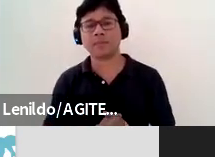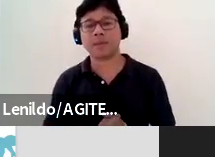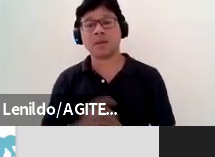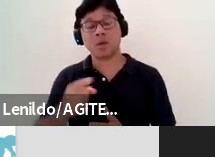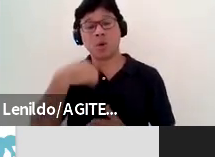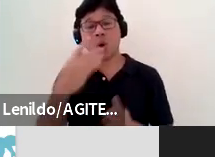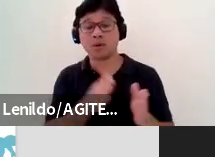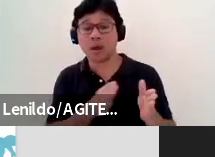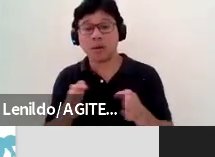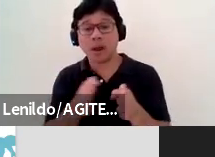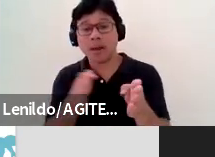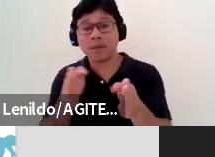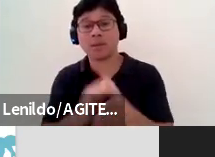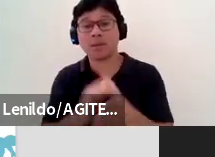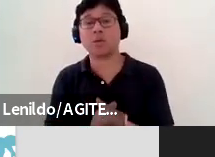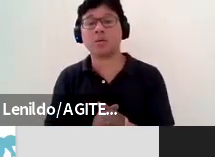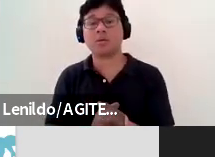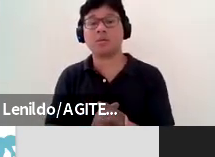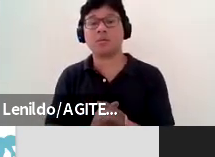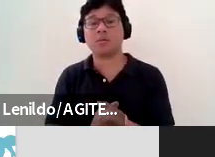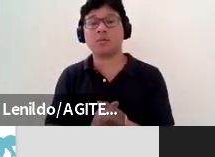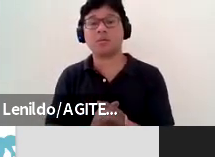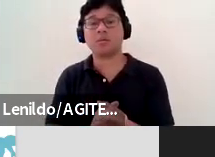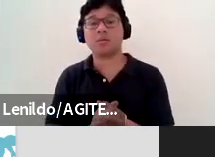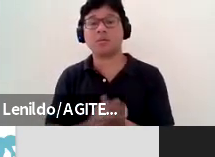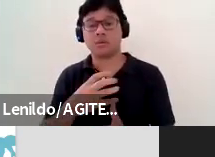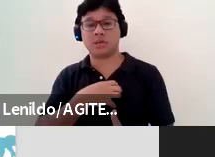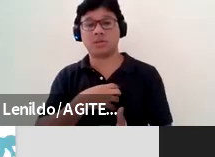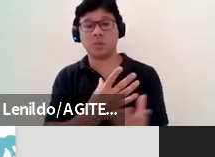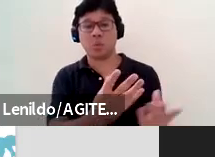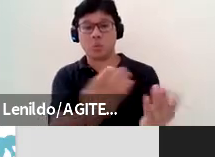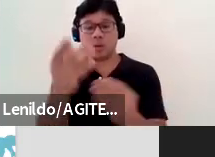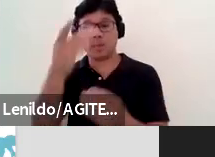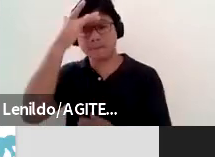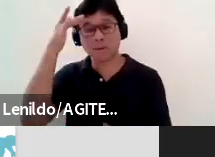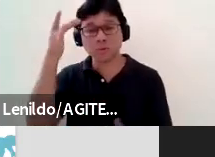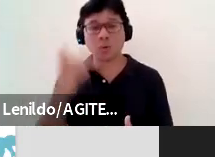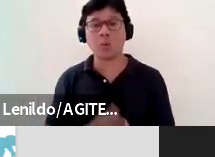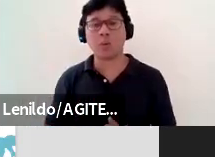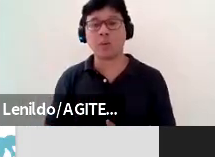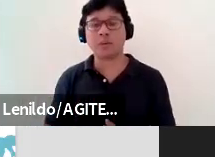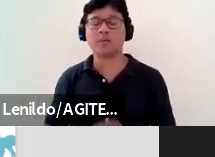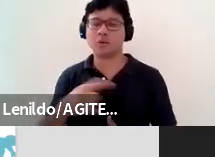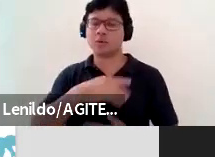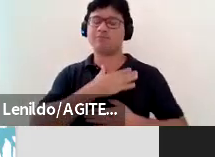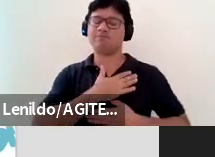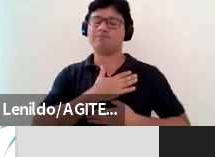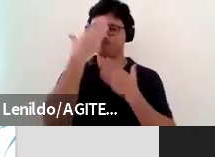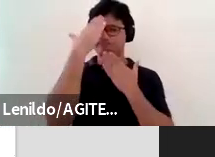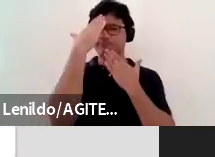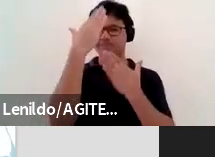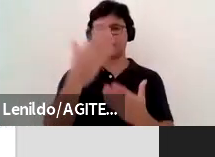que está fazendo sentido para muita gente, né? Isso deixa a gente muito grata.